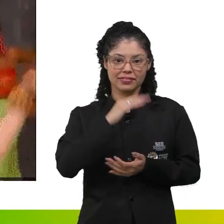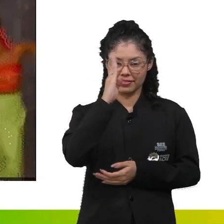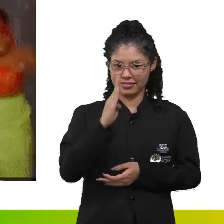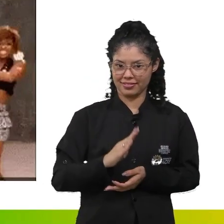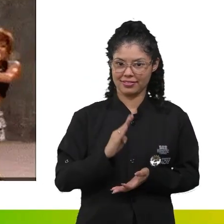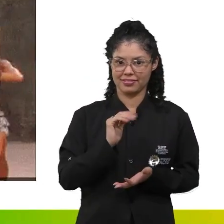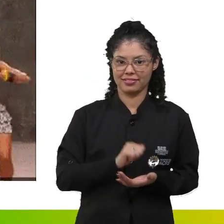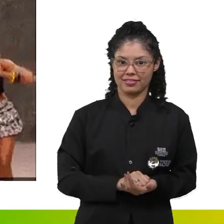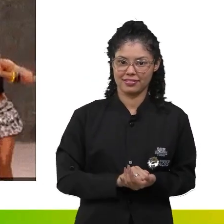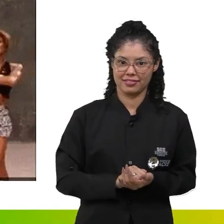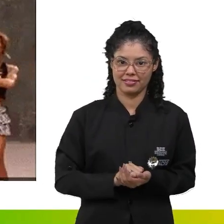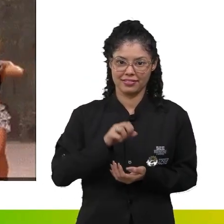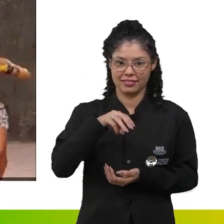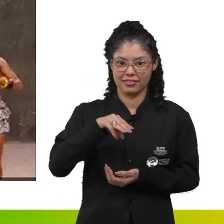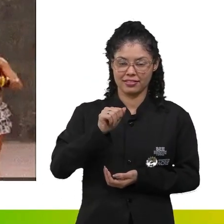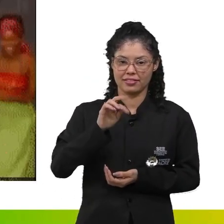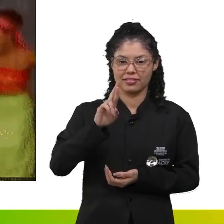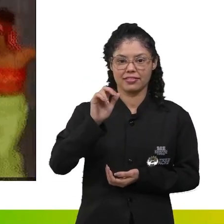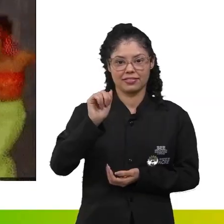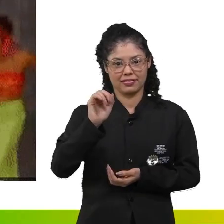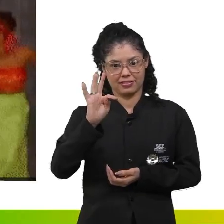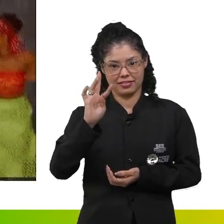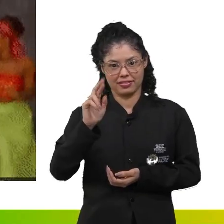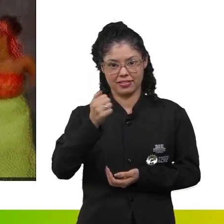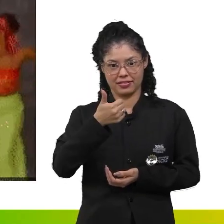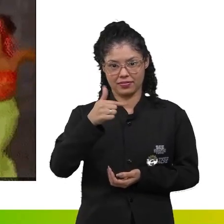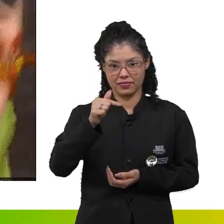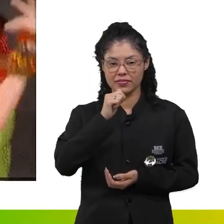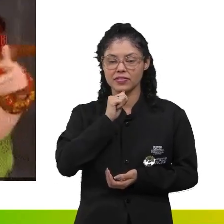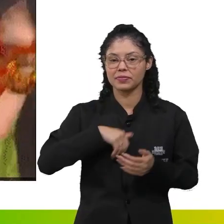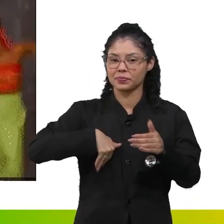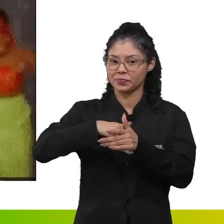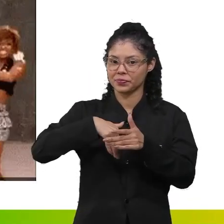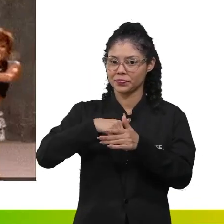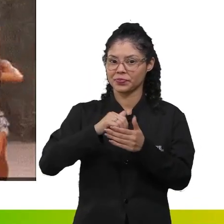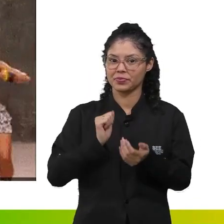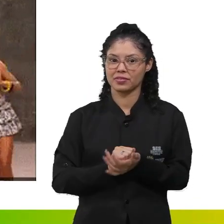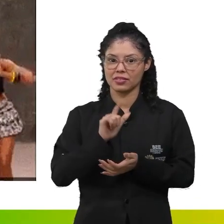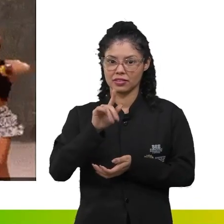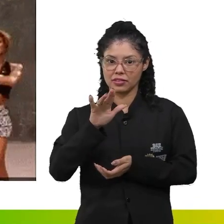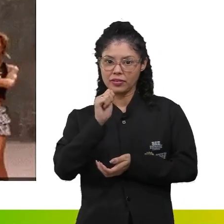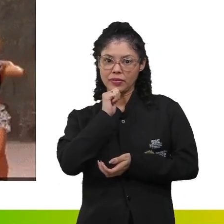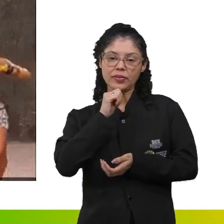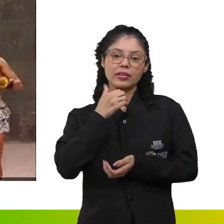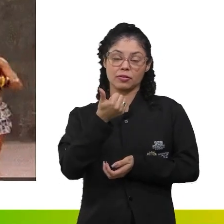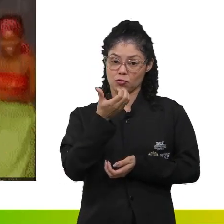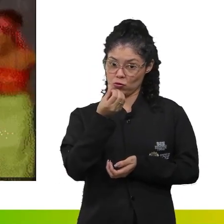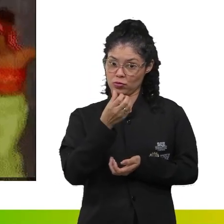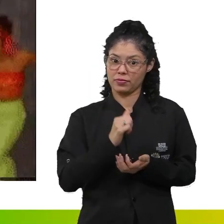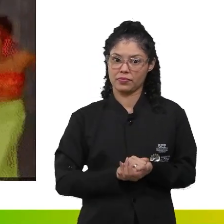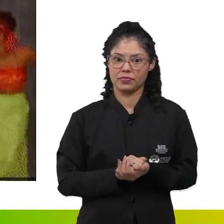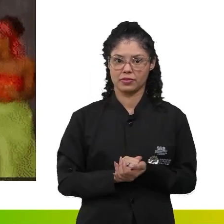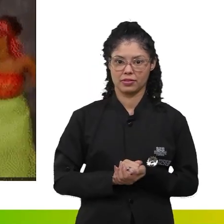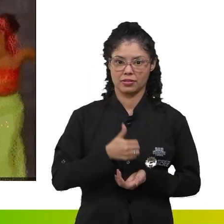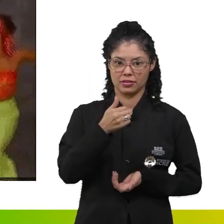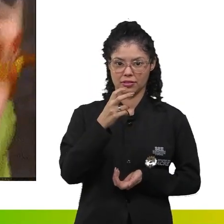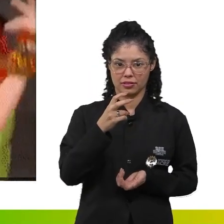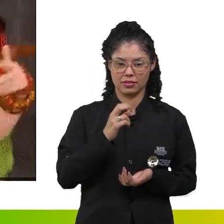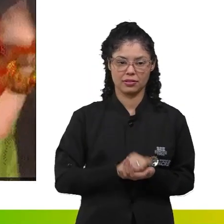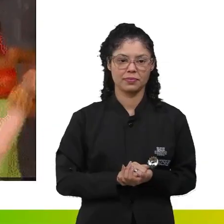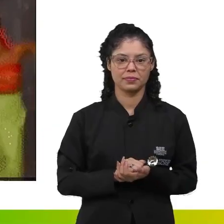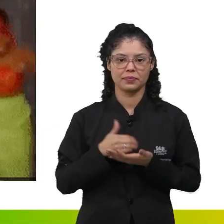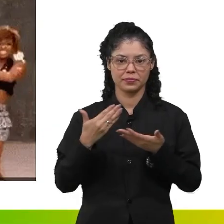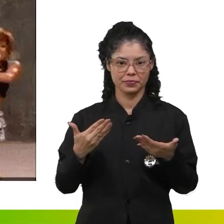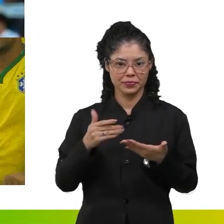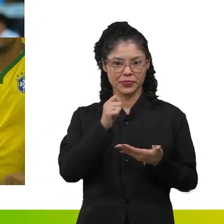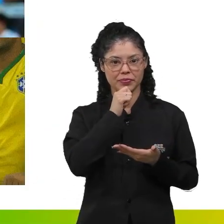brasileira, Dona Marta, 17 gols durante as Copas, segundo ali, Closer com 16 e Ronaldo com 15 gols,